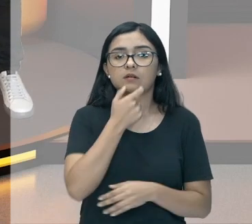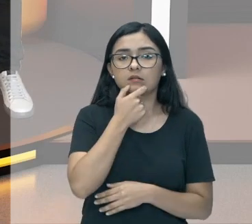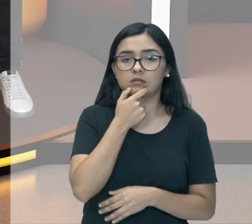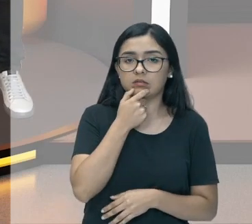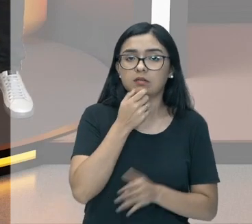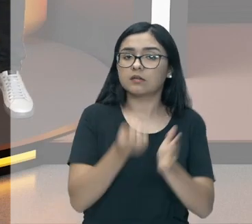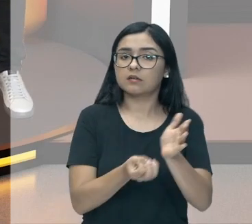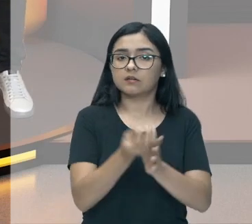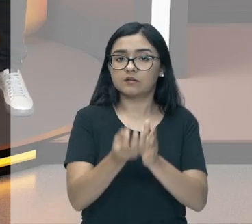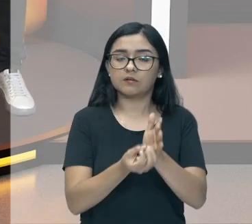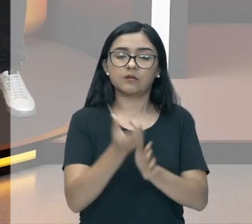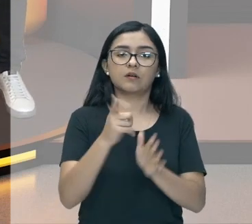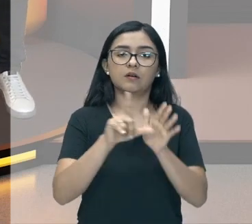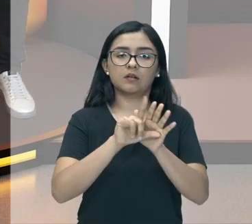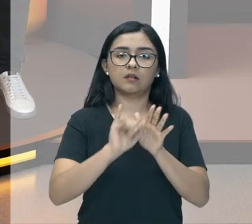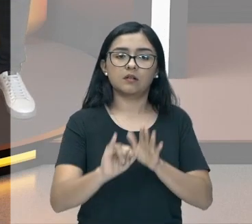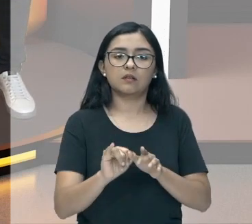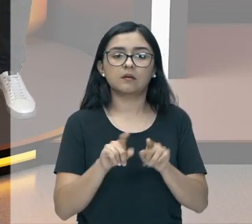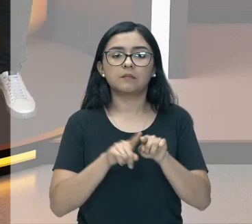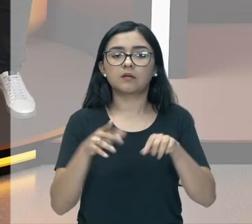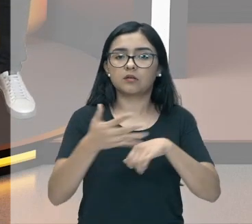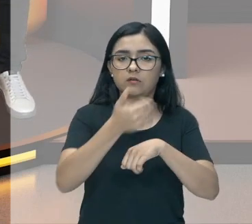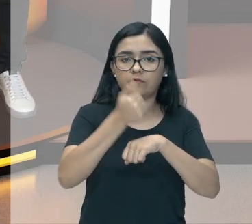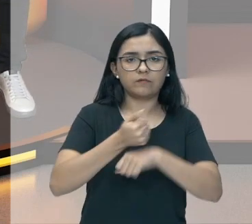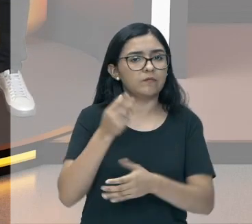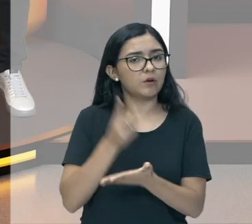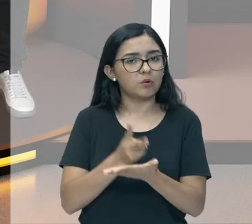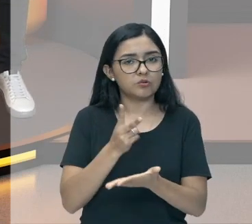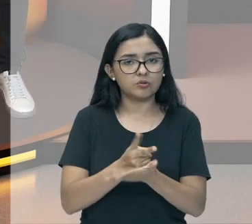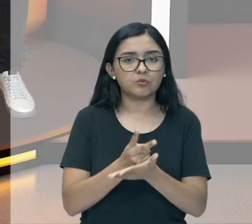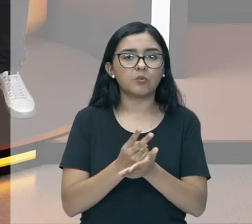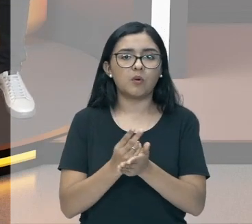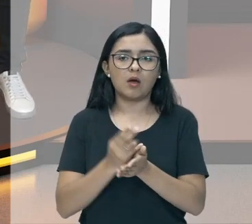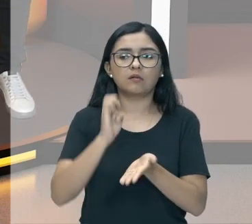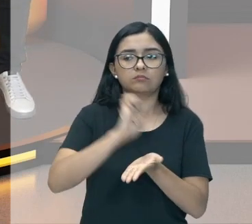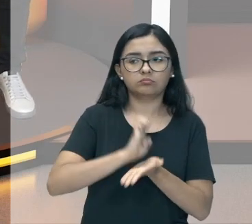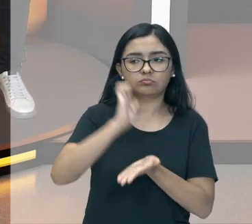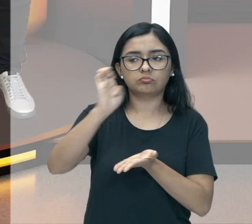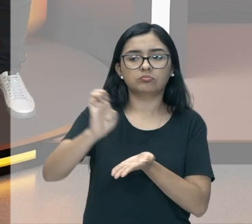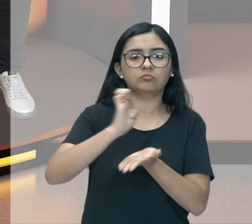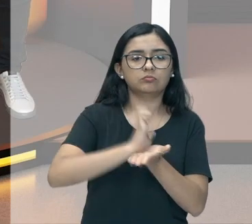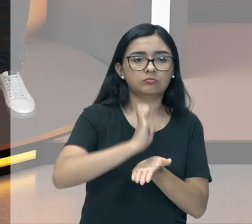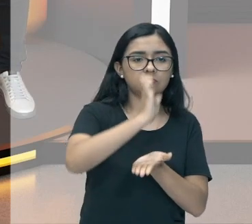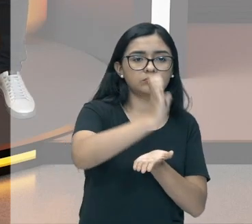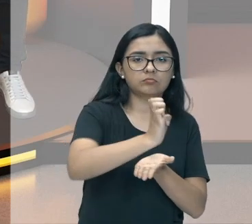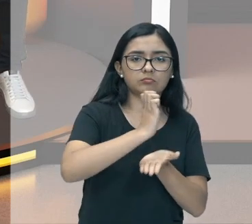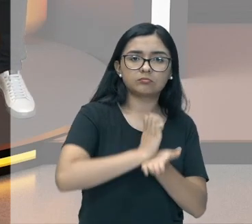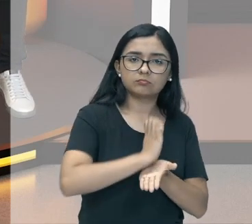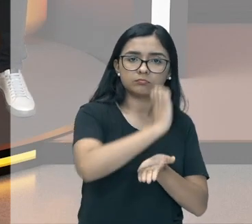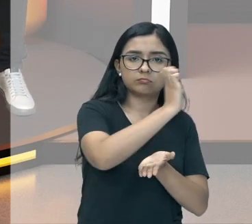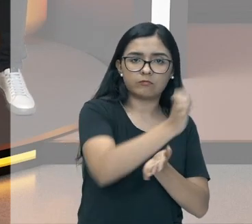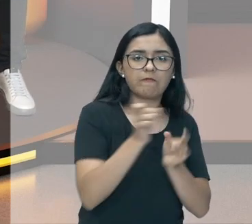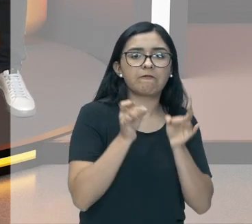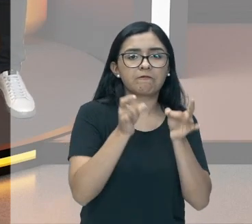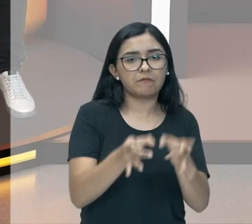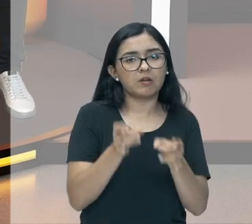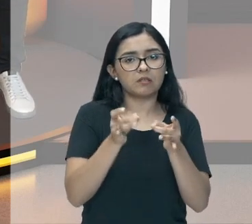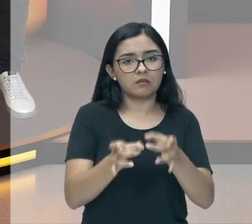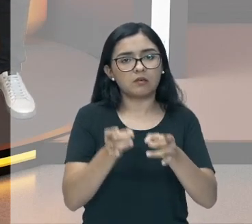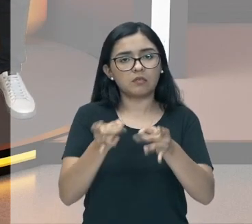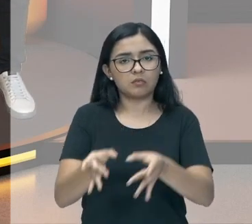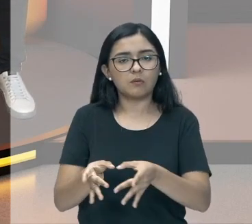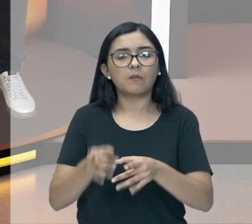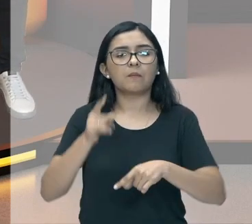leis, os colonos vão continuar contrabandeando, fazendo aquele comércio triangular que nós falamos, né?